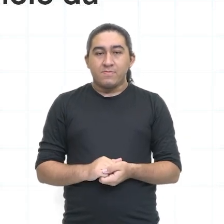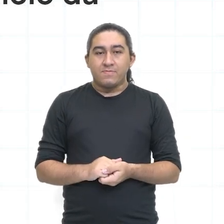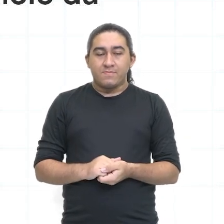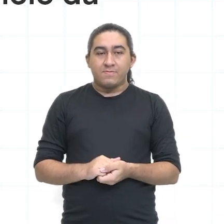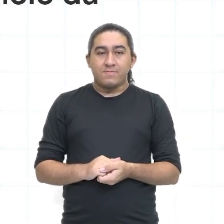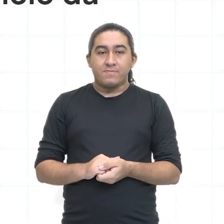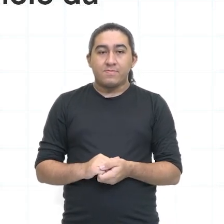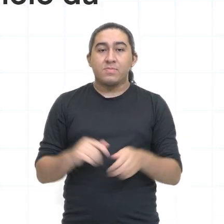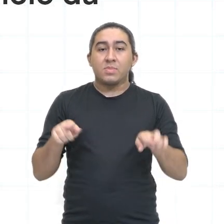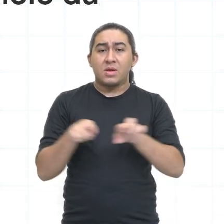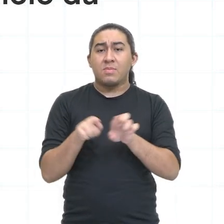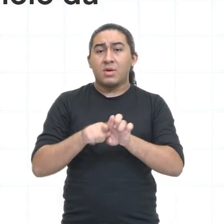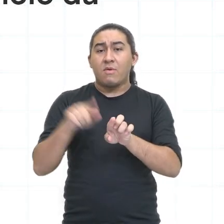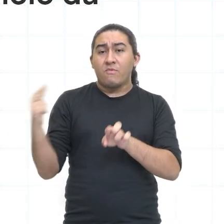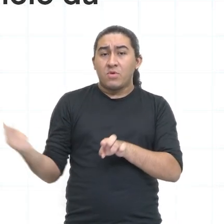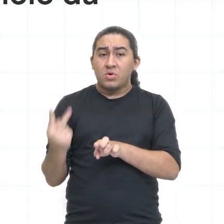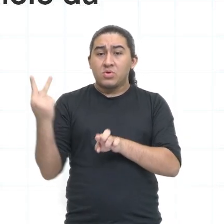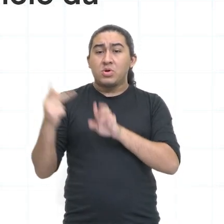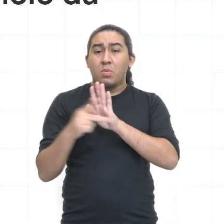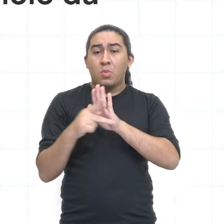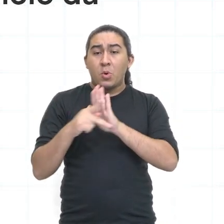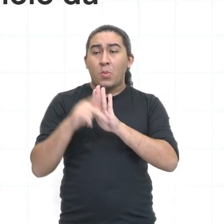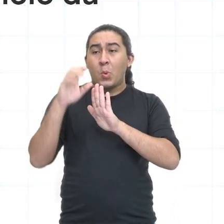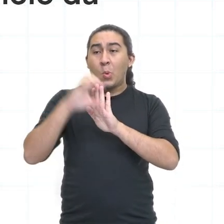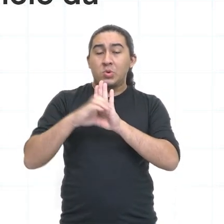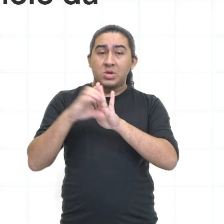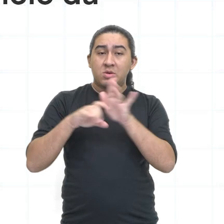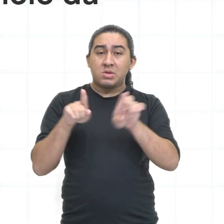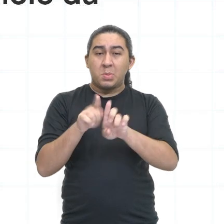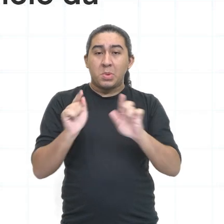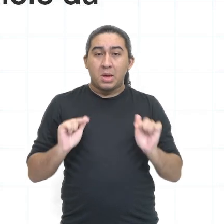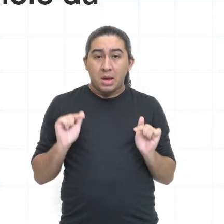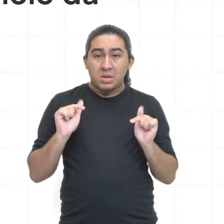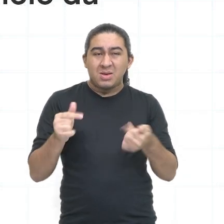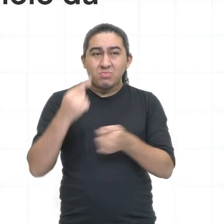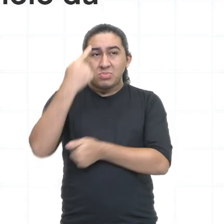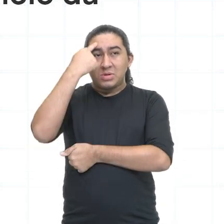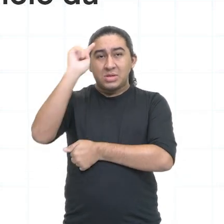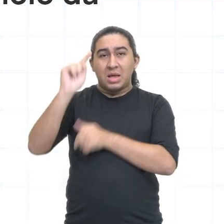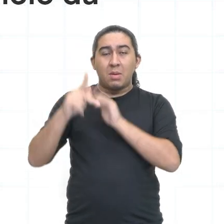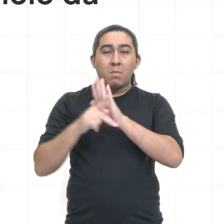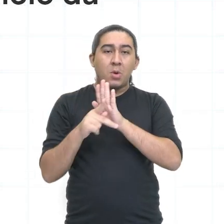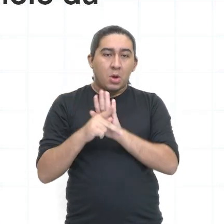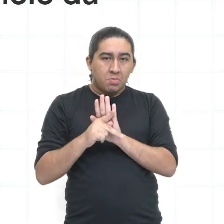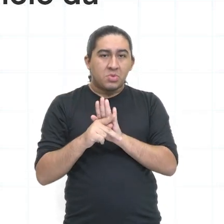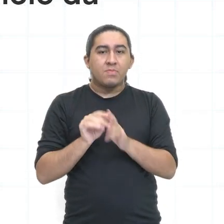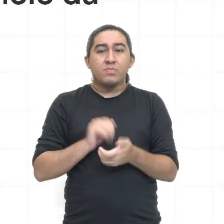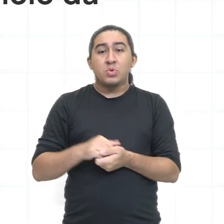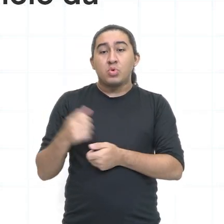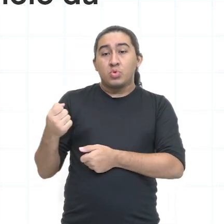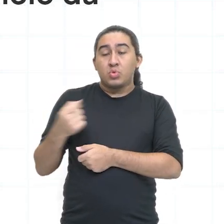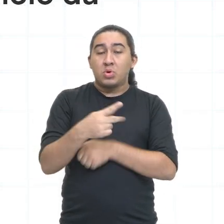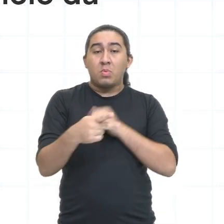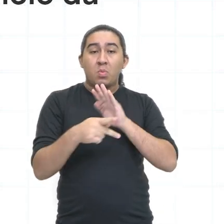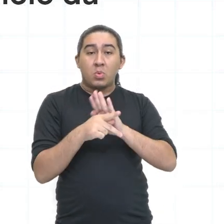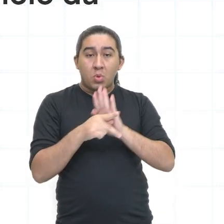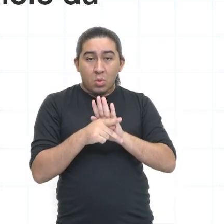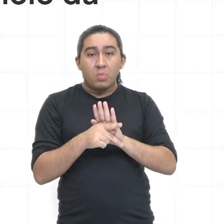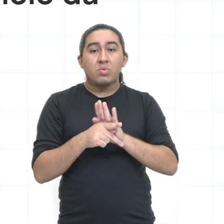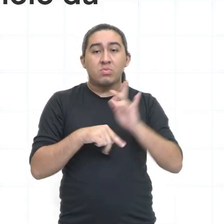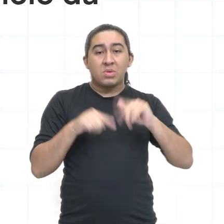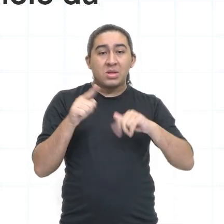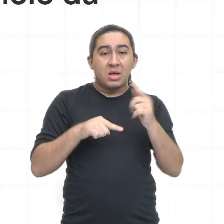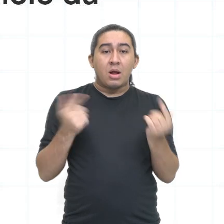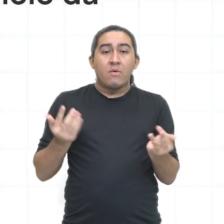valoriza mais o conceito, a atitude e a ideia da obra do que necessariamente o objeto final.